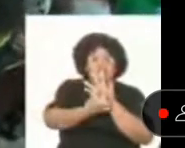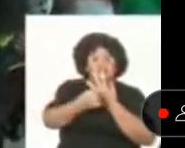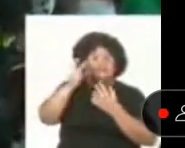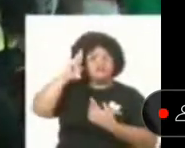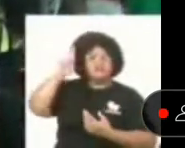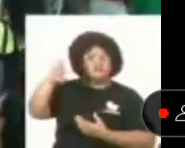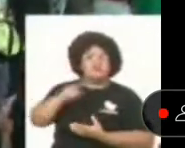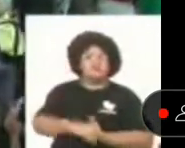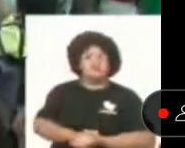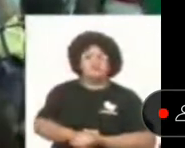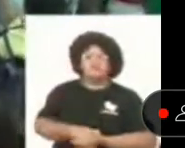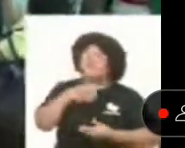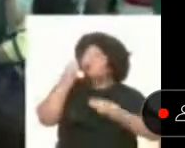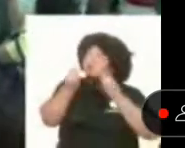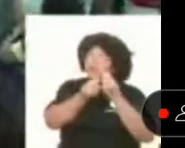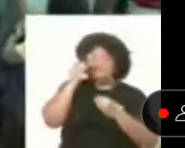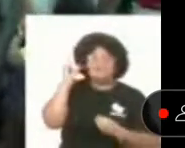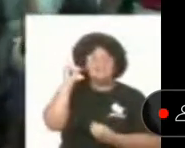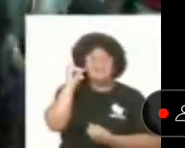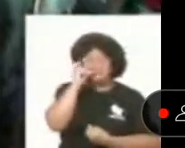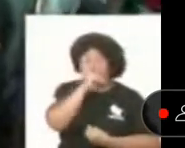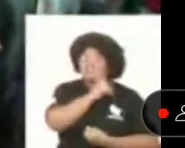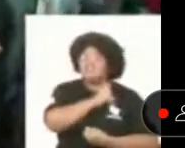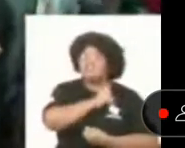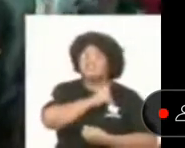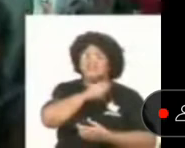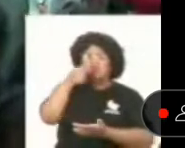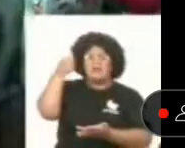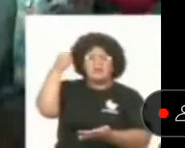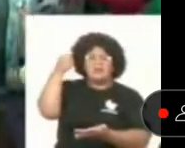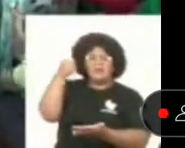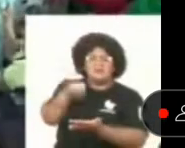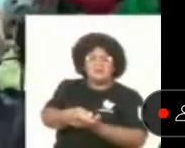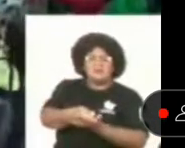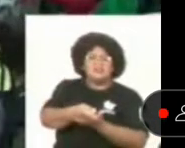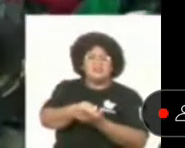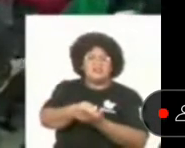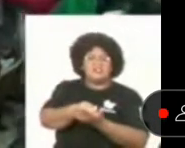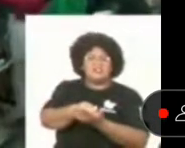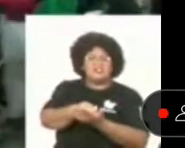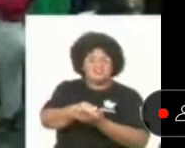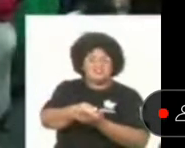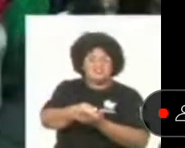Como é difícil, irmãos, pagar um preço por uma nação.